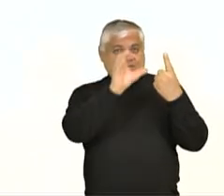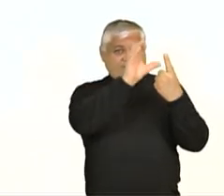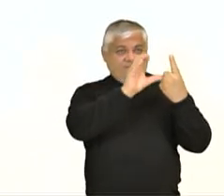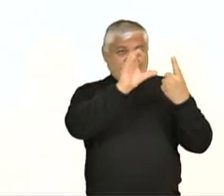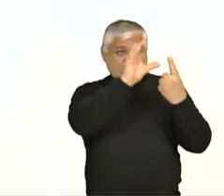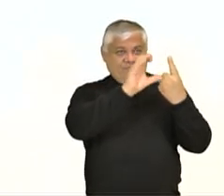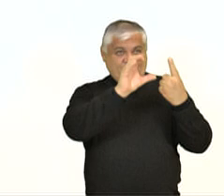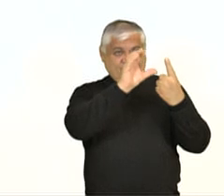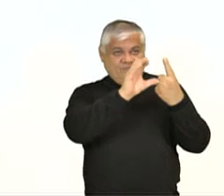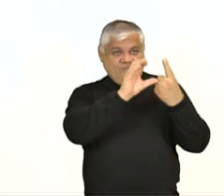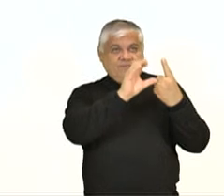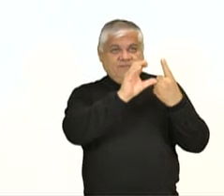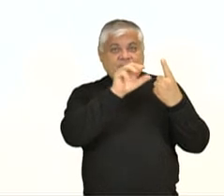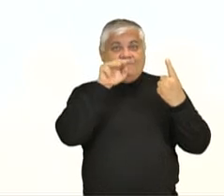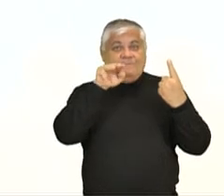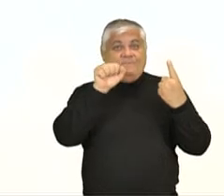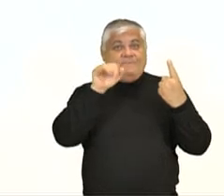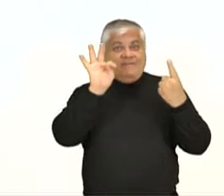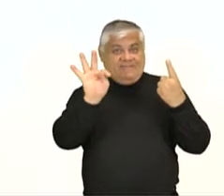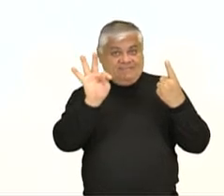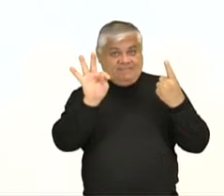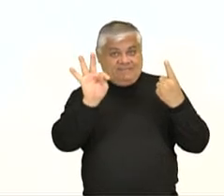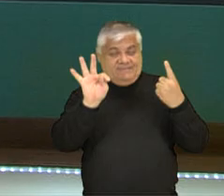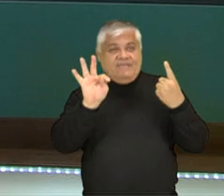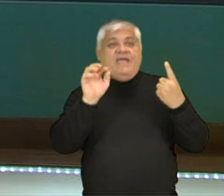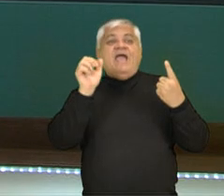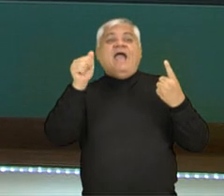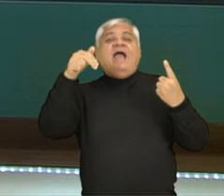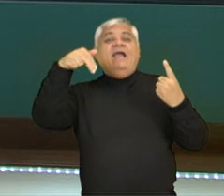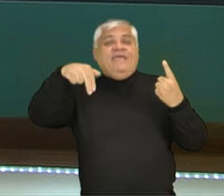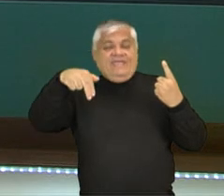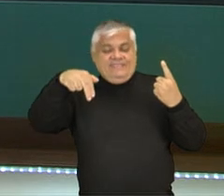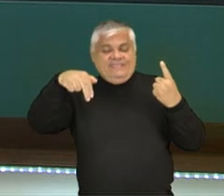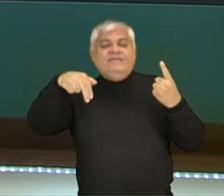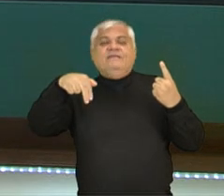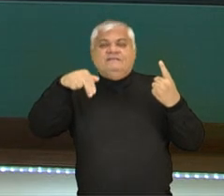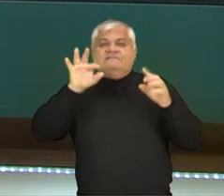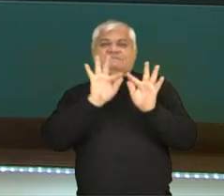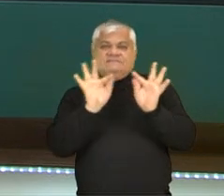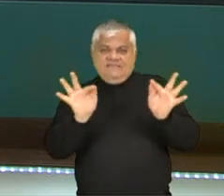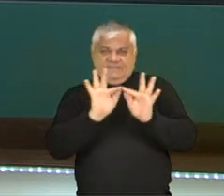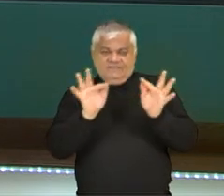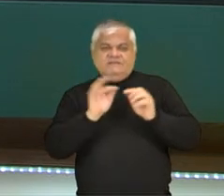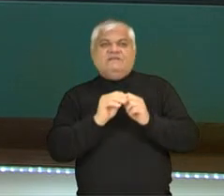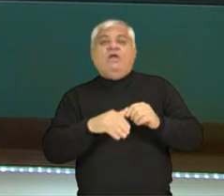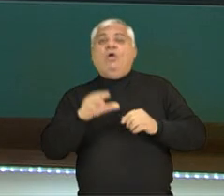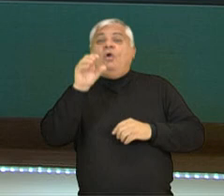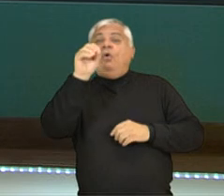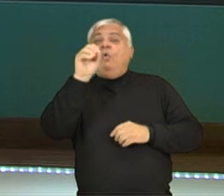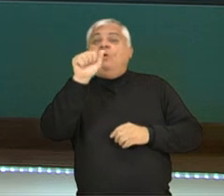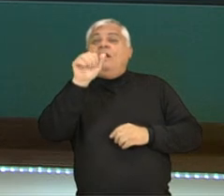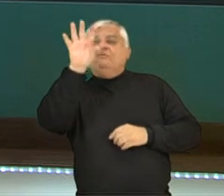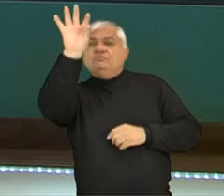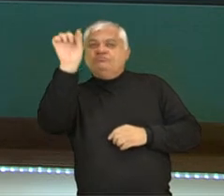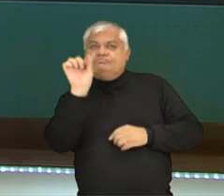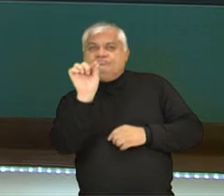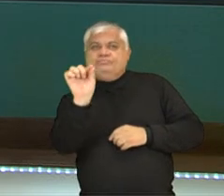carbono, então é met, AN de ligações simples, oato porque é um